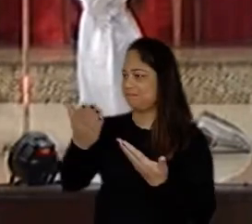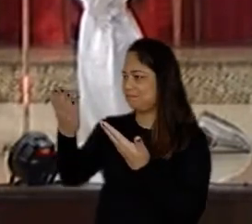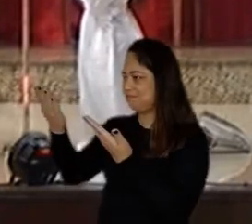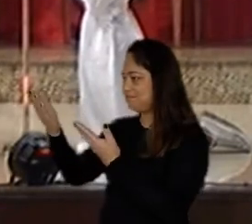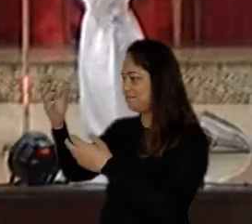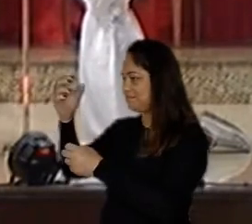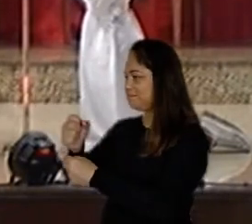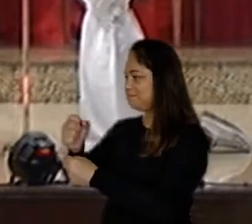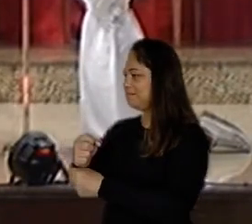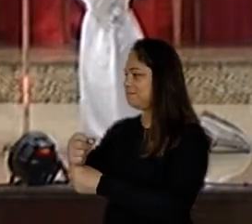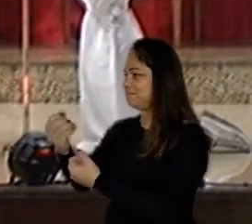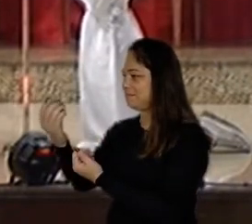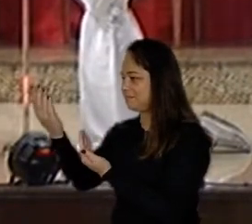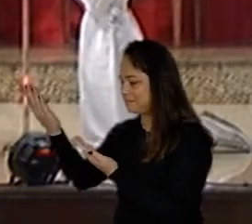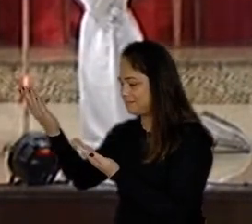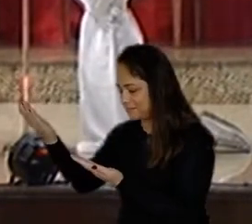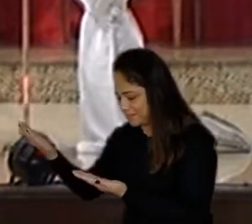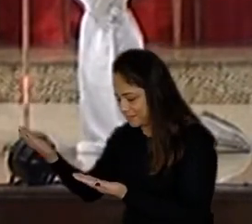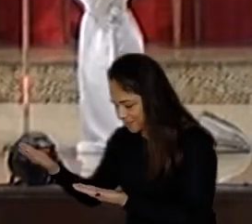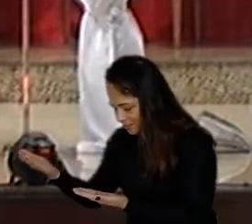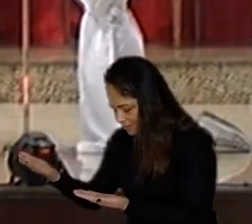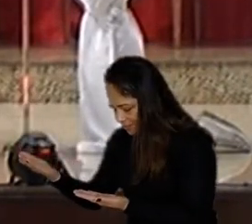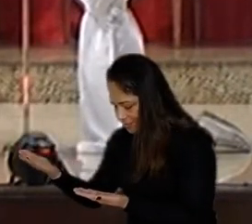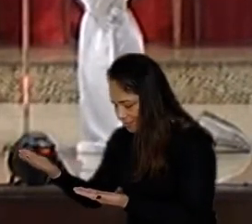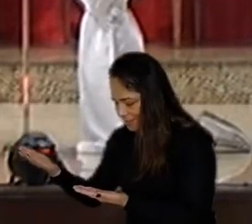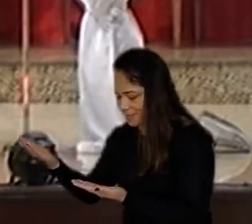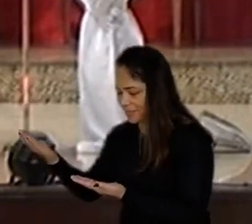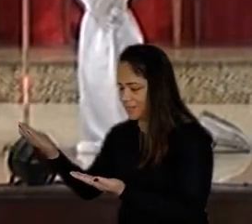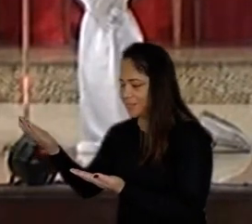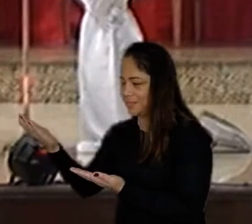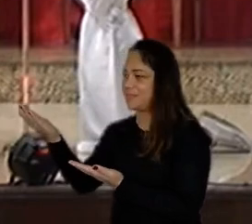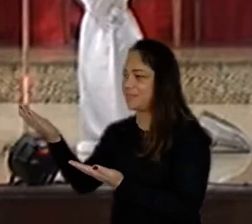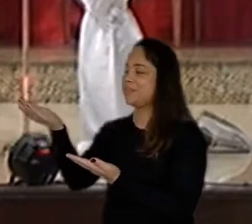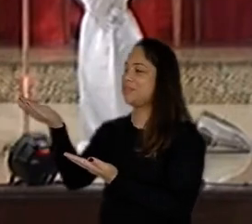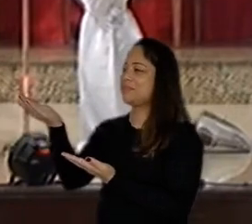momento ao Santíssimo e Diviníssimo